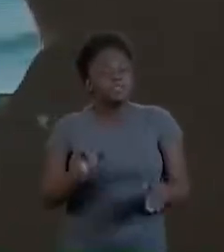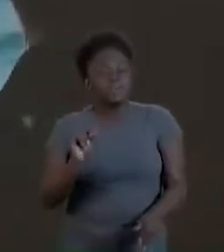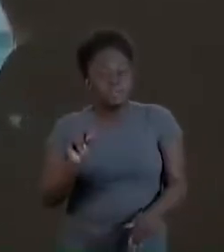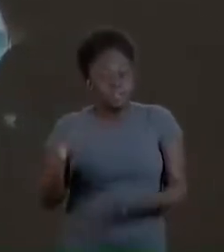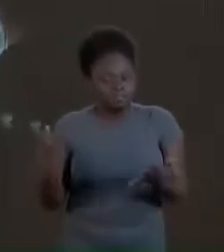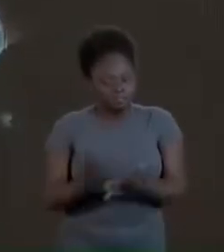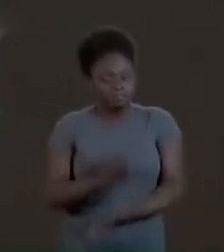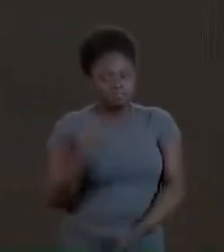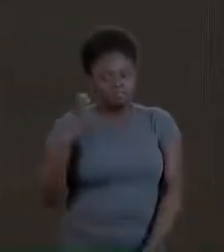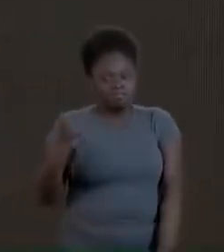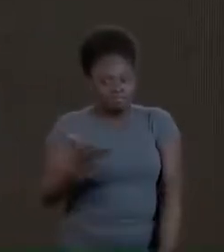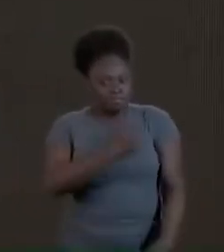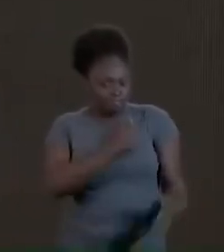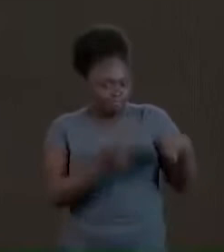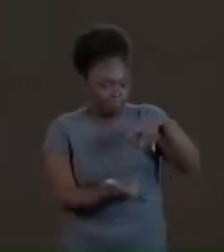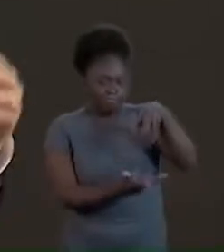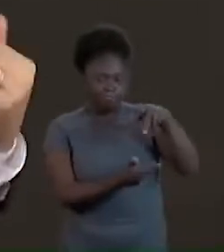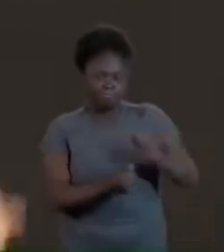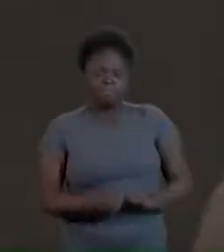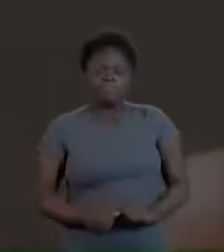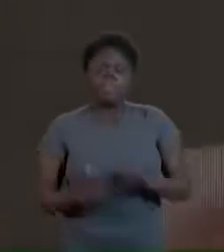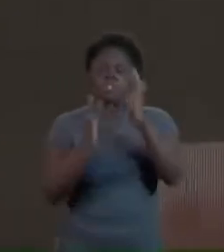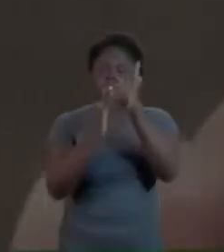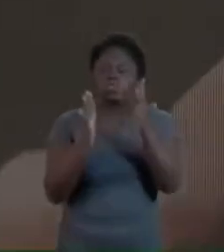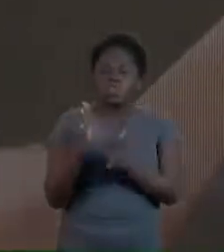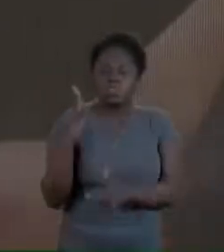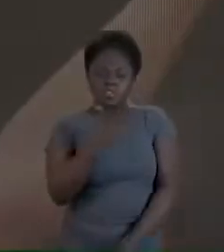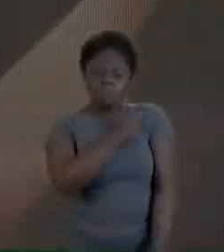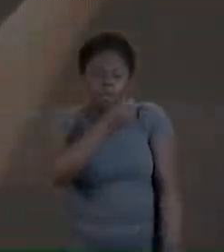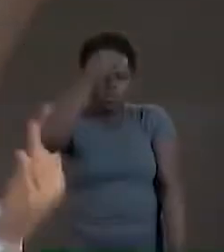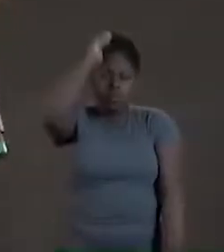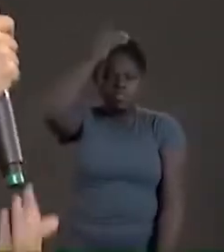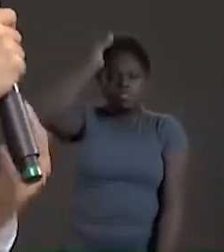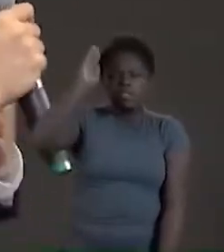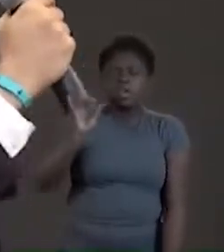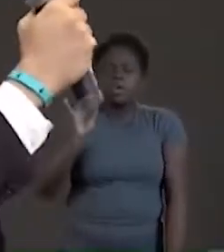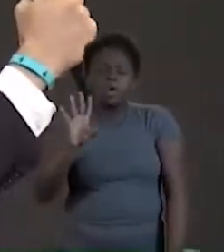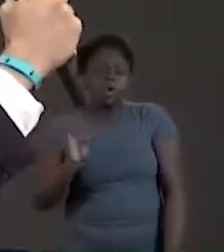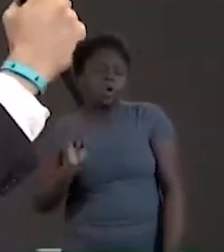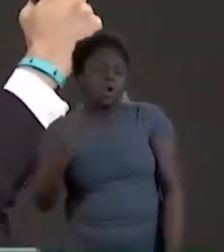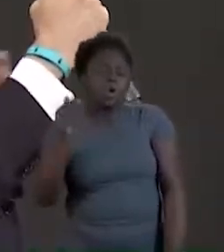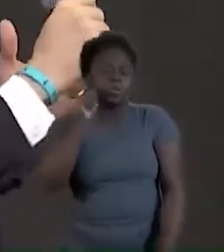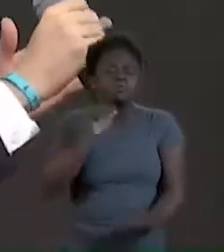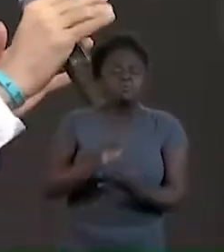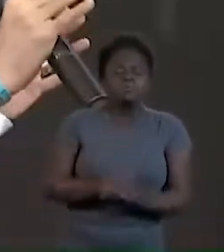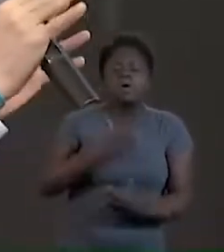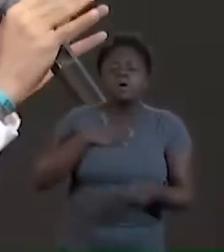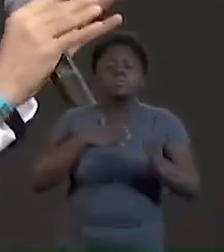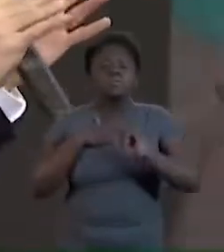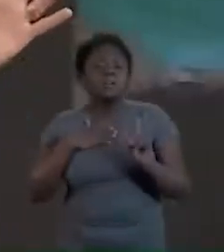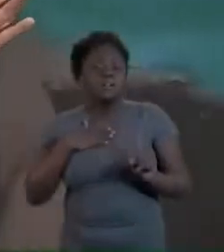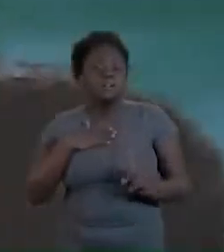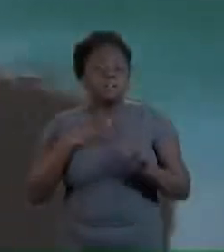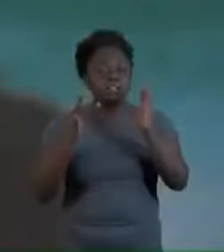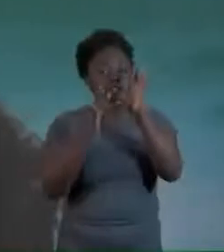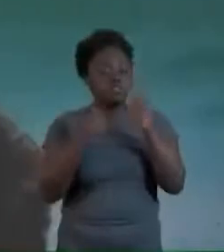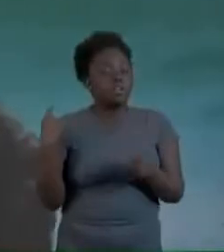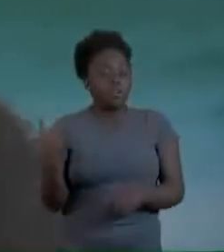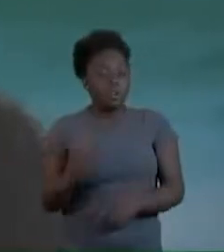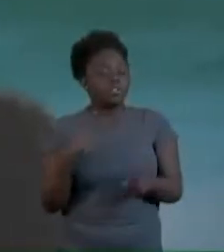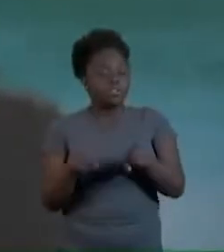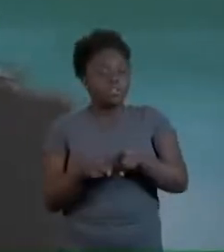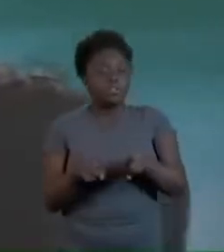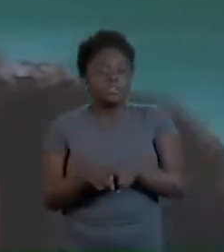resgatar as famílias da terra. Jesus não veio salvar o Lucinho, Jesus não veio salvar a Patrícia, Jesus não veio... A gente trabalha muito, nós ficamos